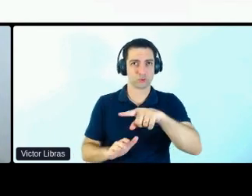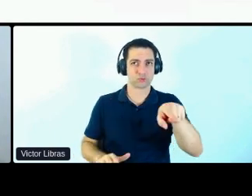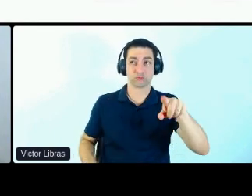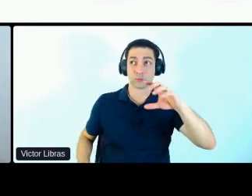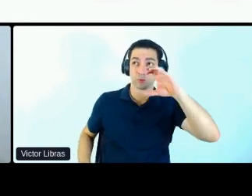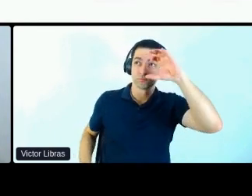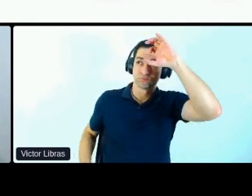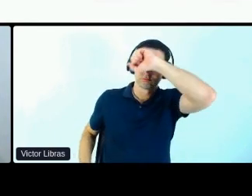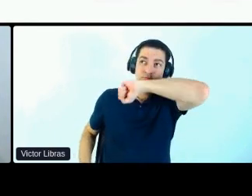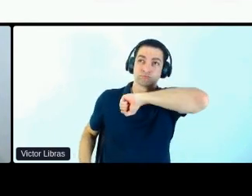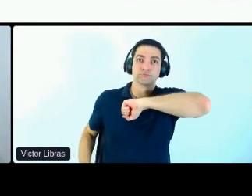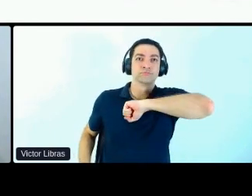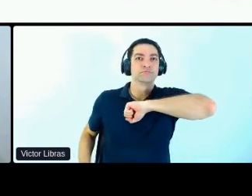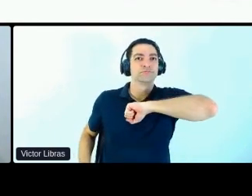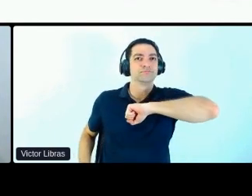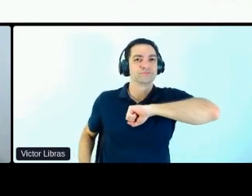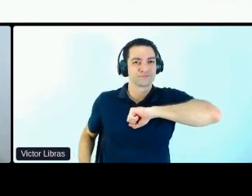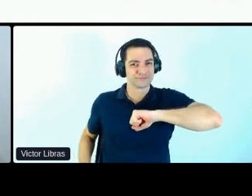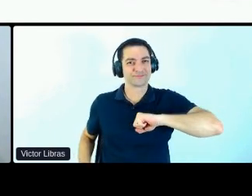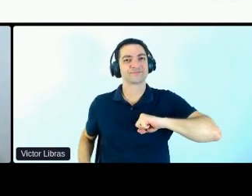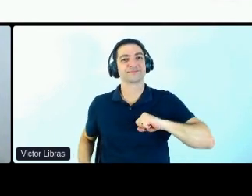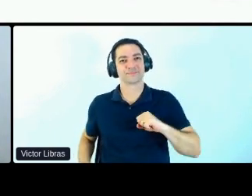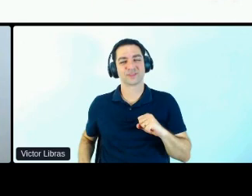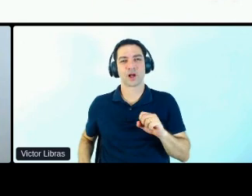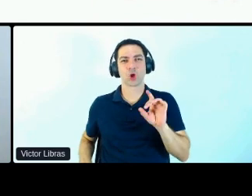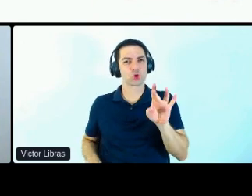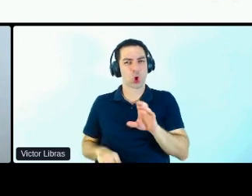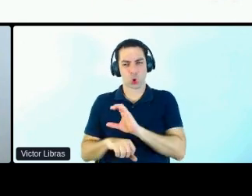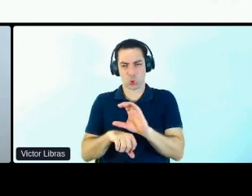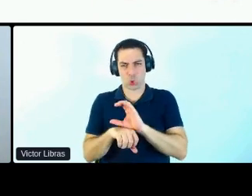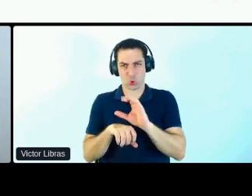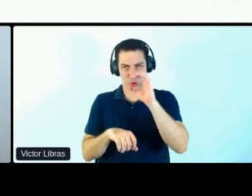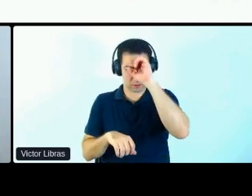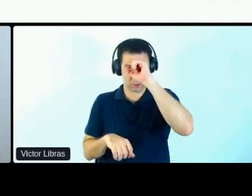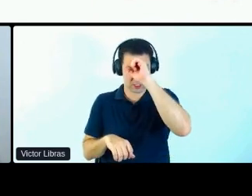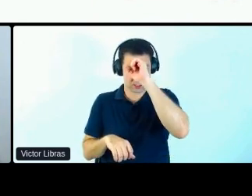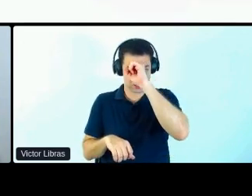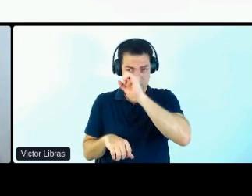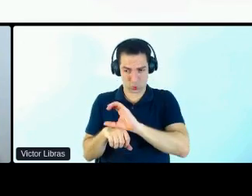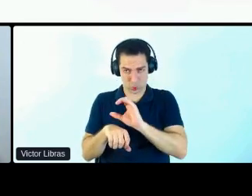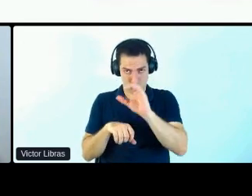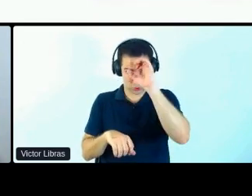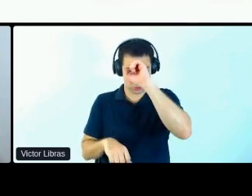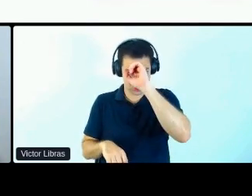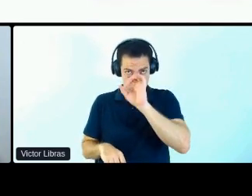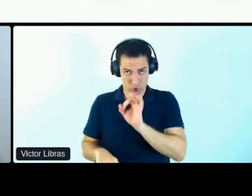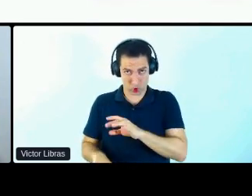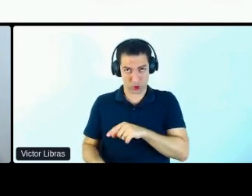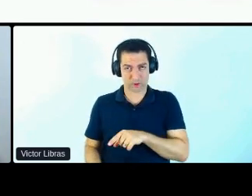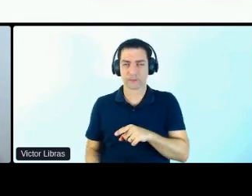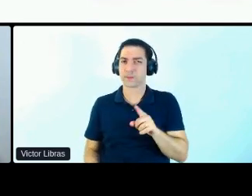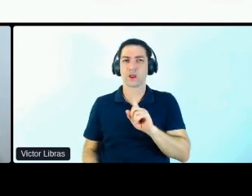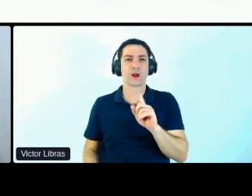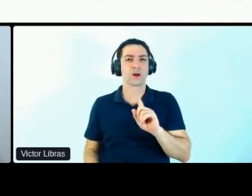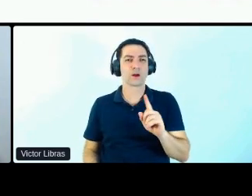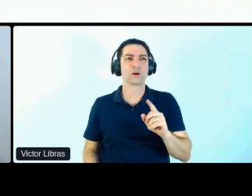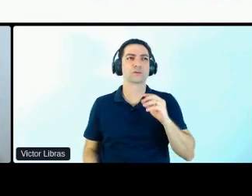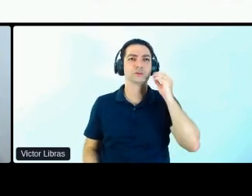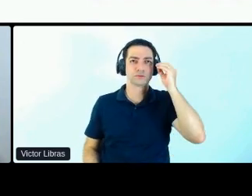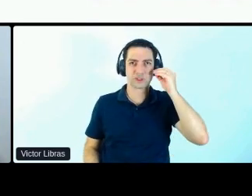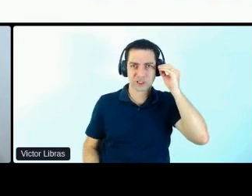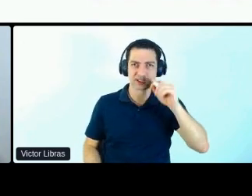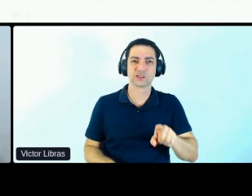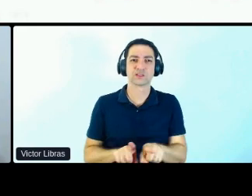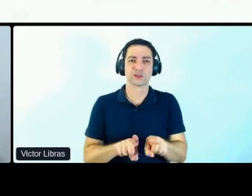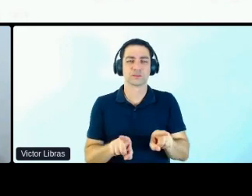O aprendizado vem não só dos cursos, né? Eu já fiz também, preparei um curso online